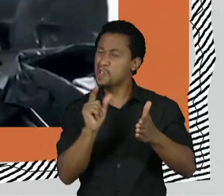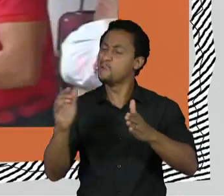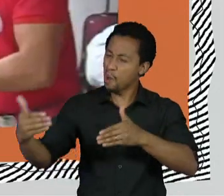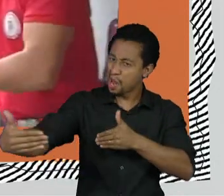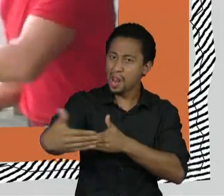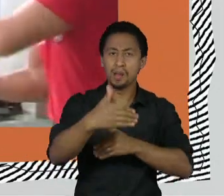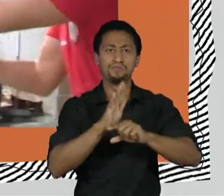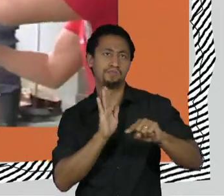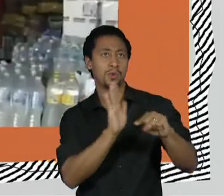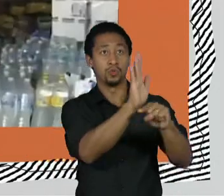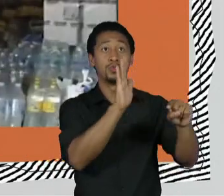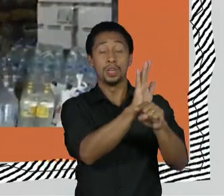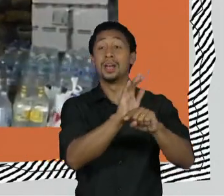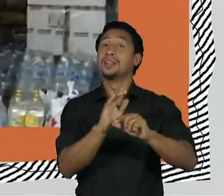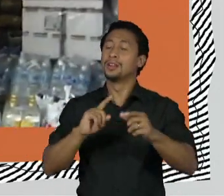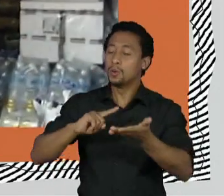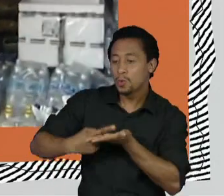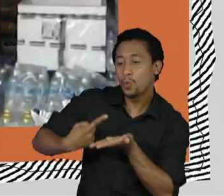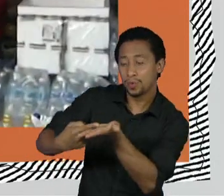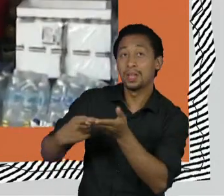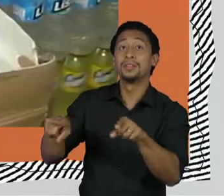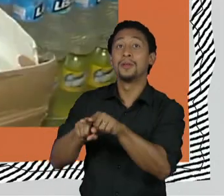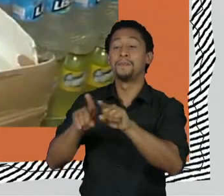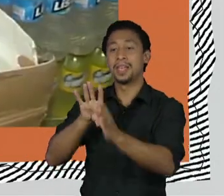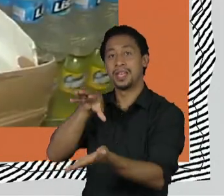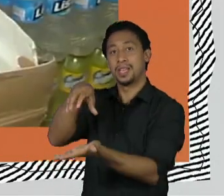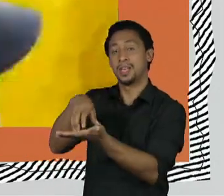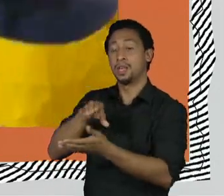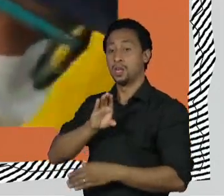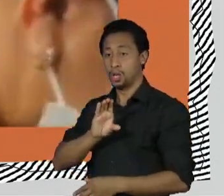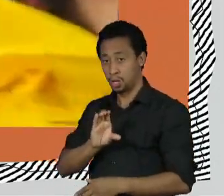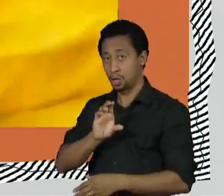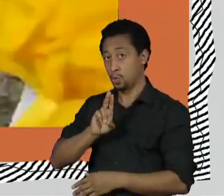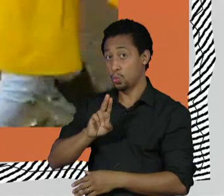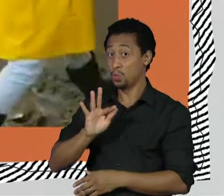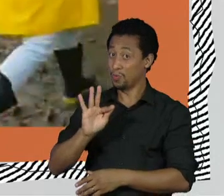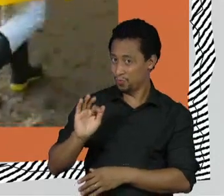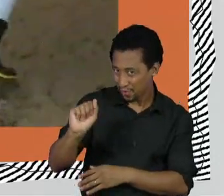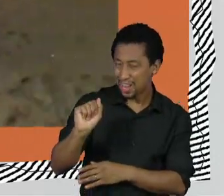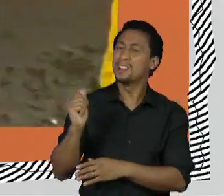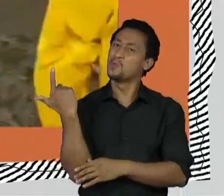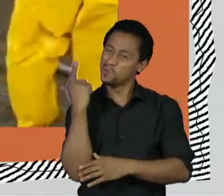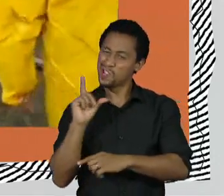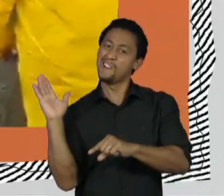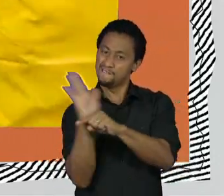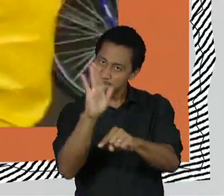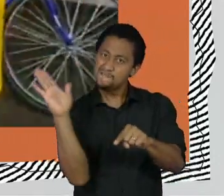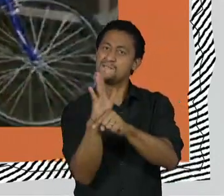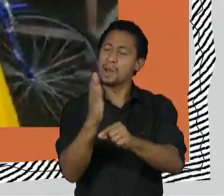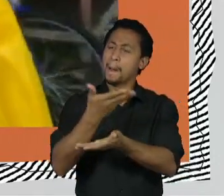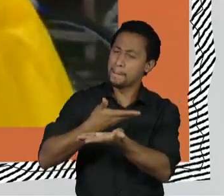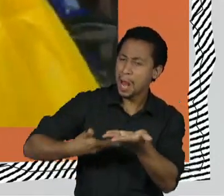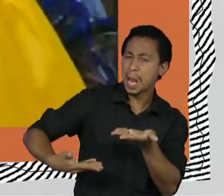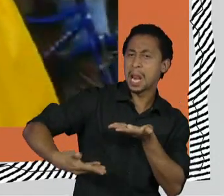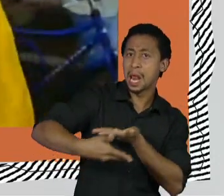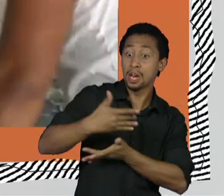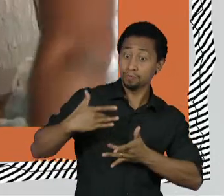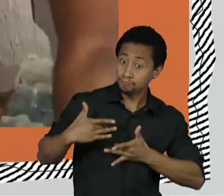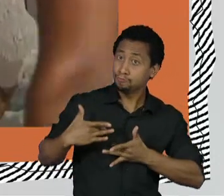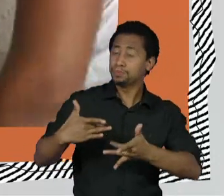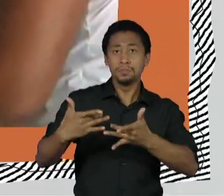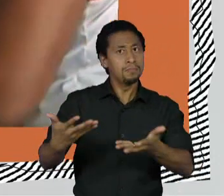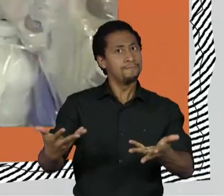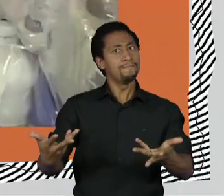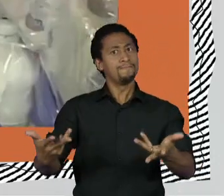CUFA, das outras entidades, empresas que queriam ajudar também. Então a gente conseguiu construir uma rede de solidariedade que foi incrível.